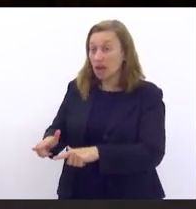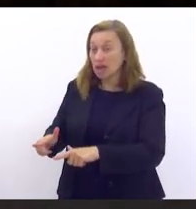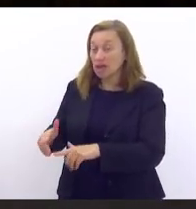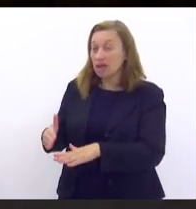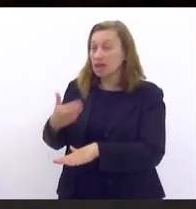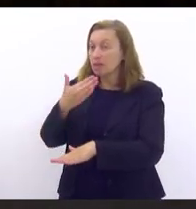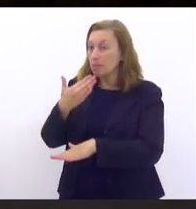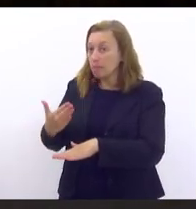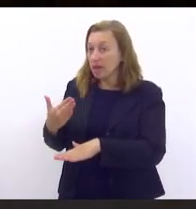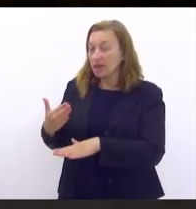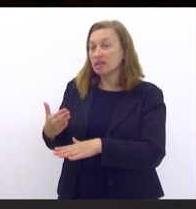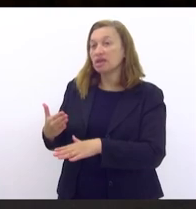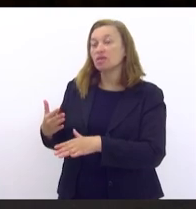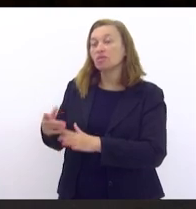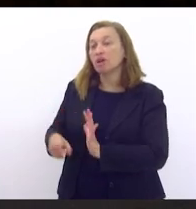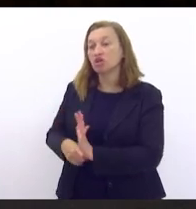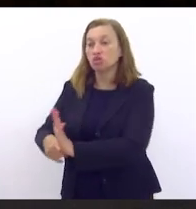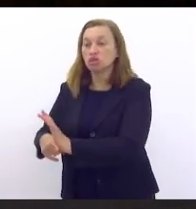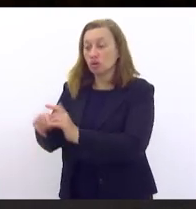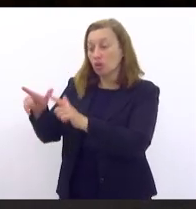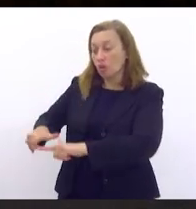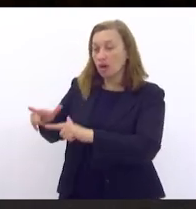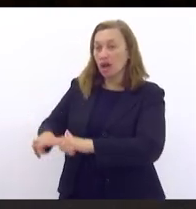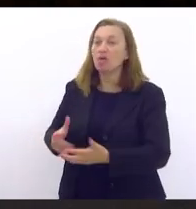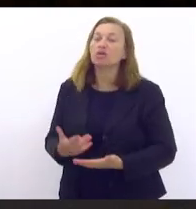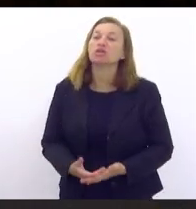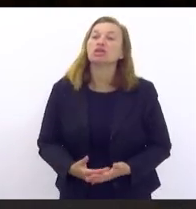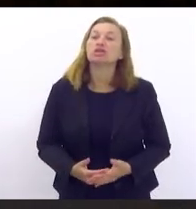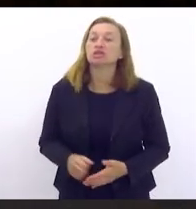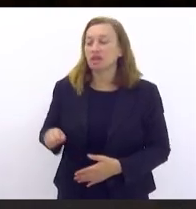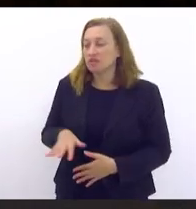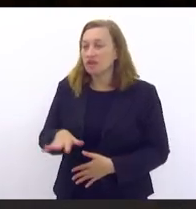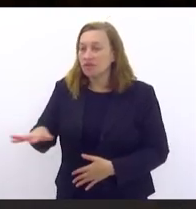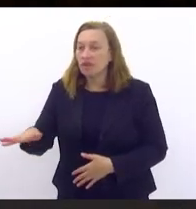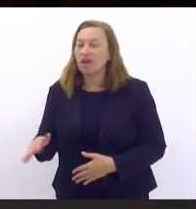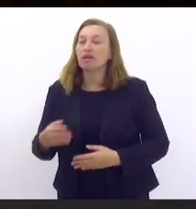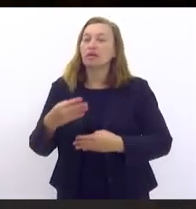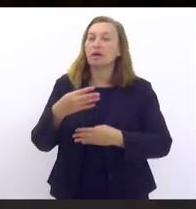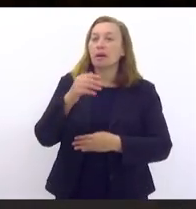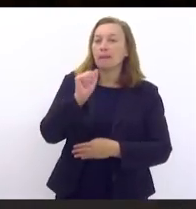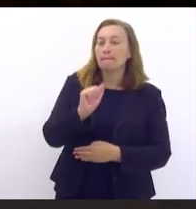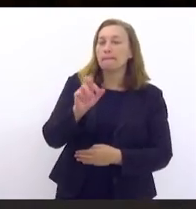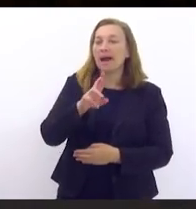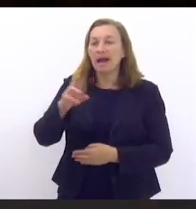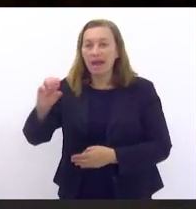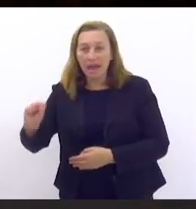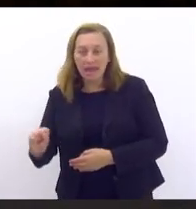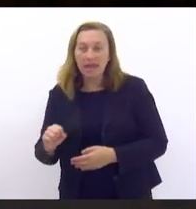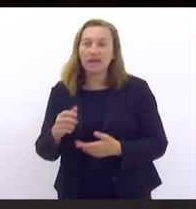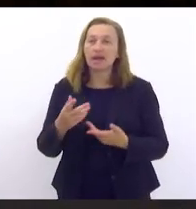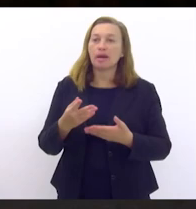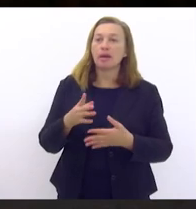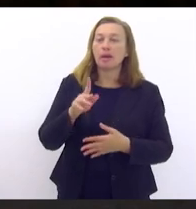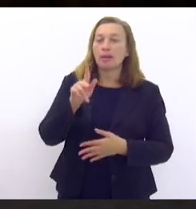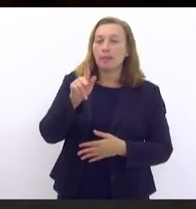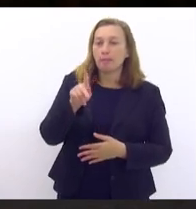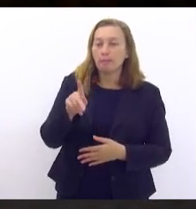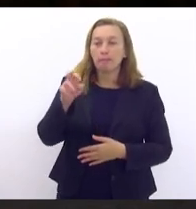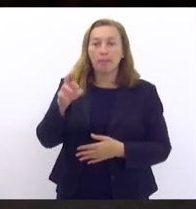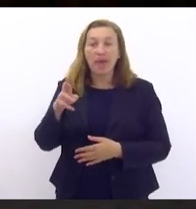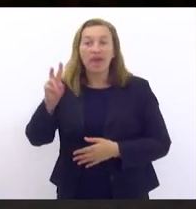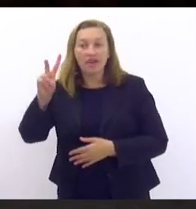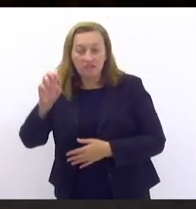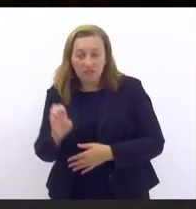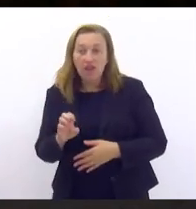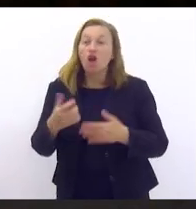a partir do ambiente jovem né a gente tem comunidade que construir a com barreira que construiu o pev tem várias e convido